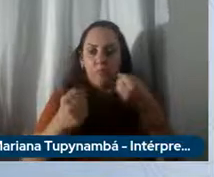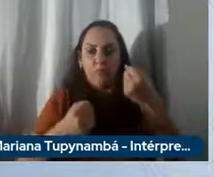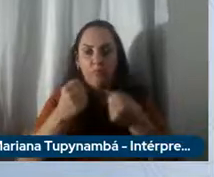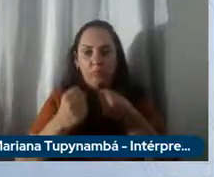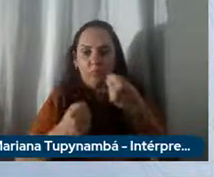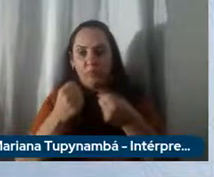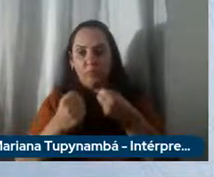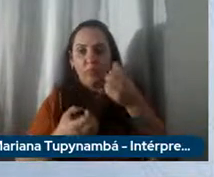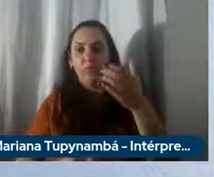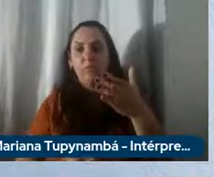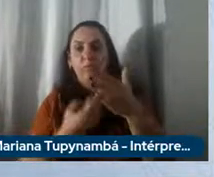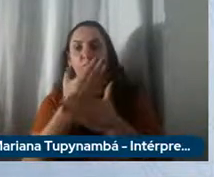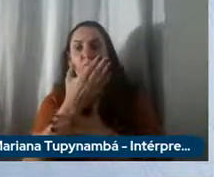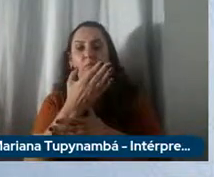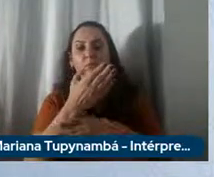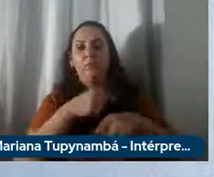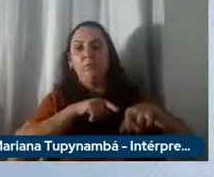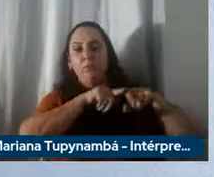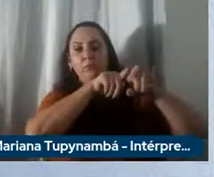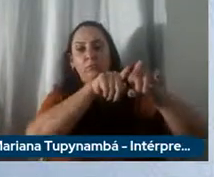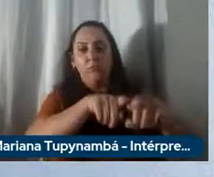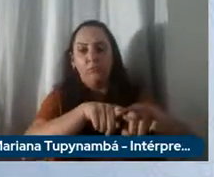parcerias e novas,